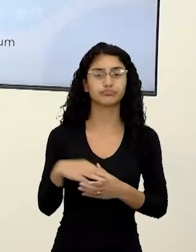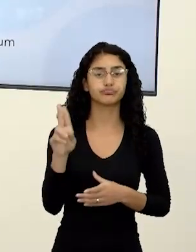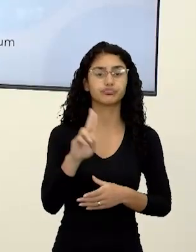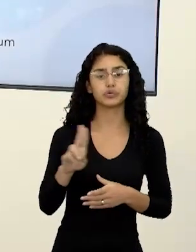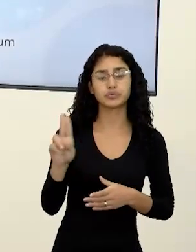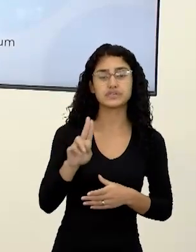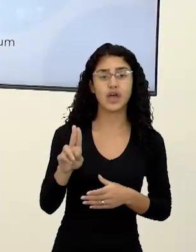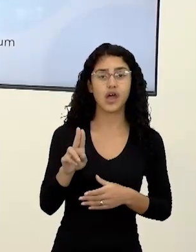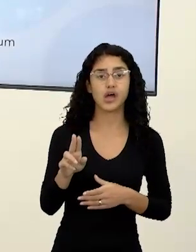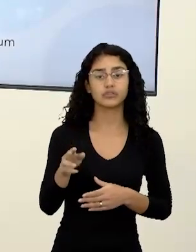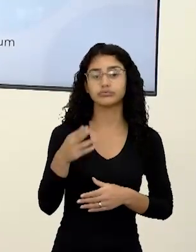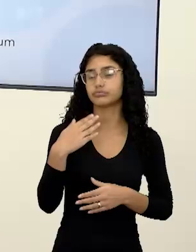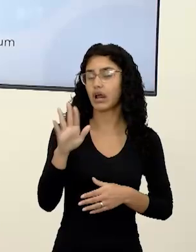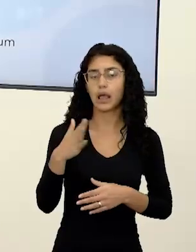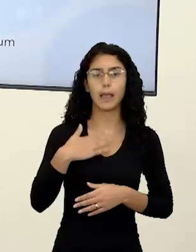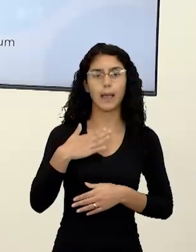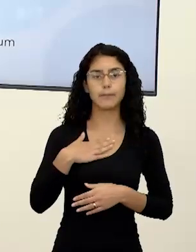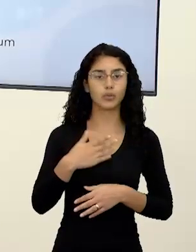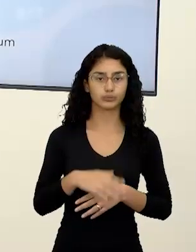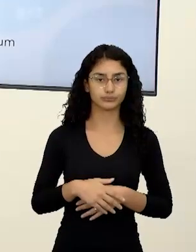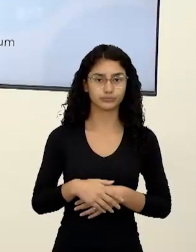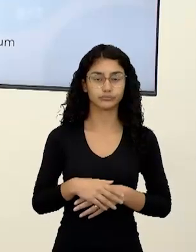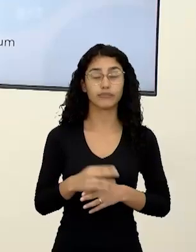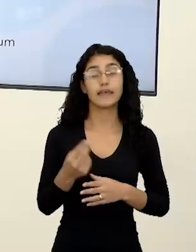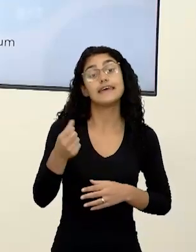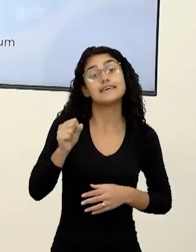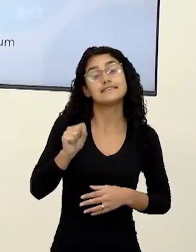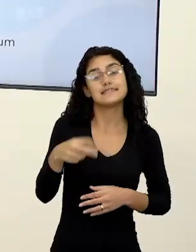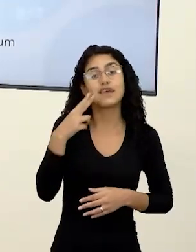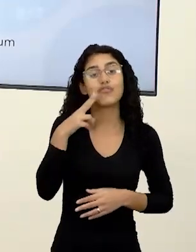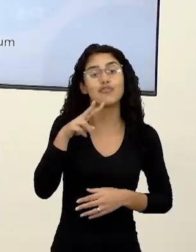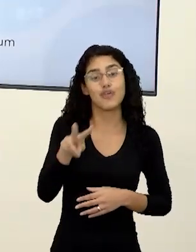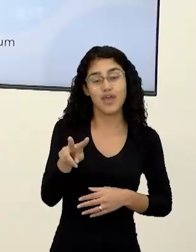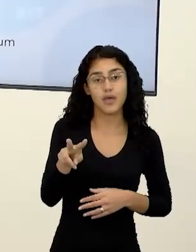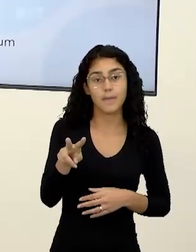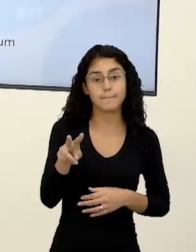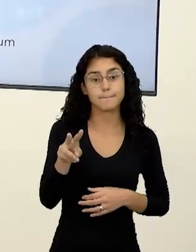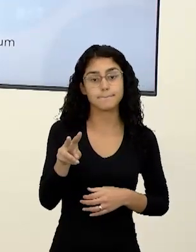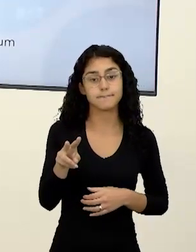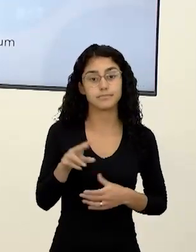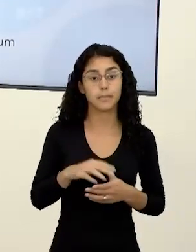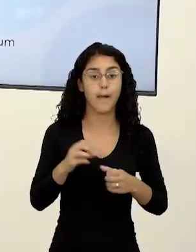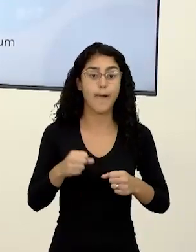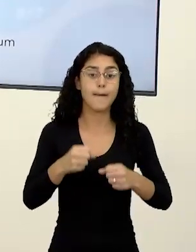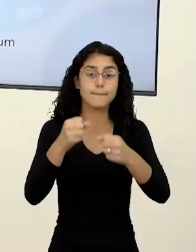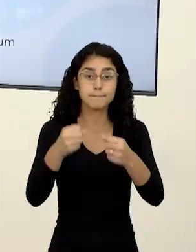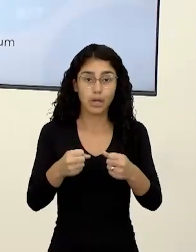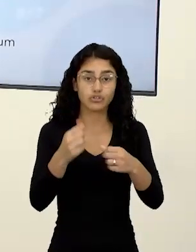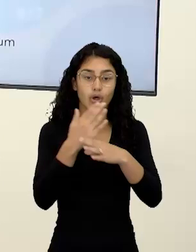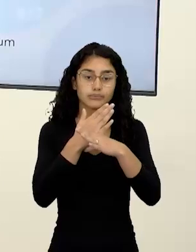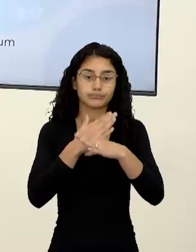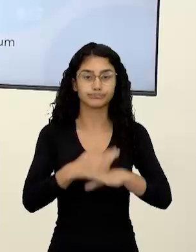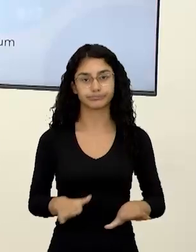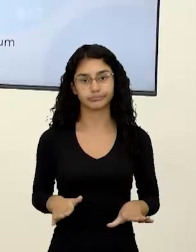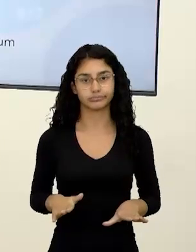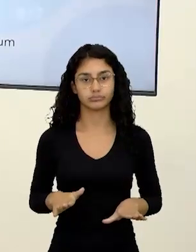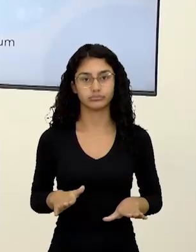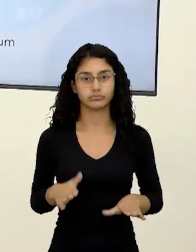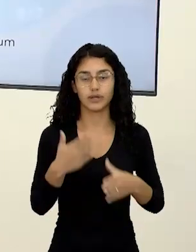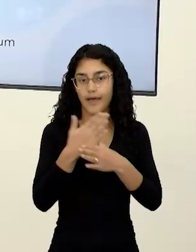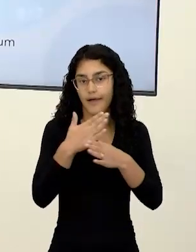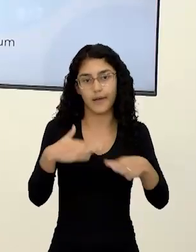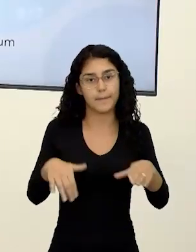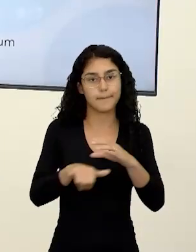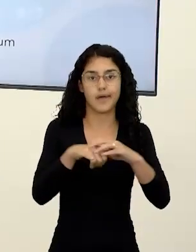ele. Se ele ver essa minha aula no YouTube, ela pode cair. Essa aula pode simplesmente, sumir do YouTube,